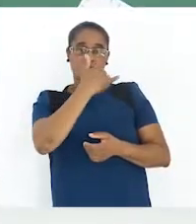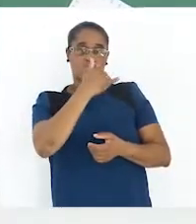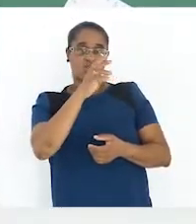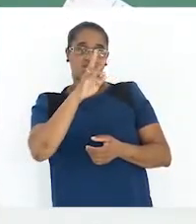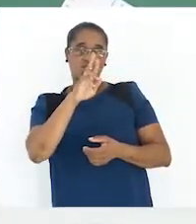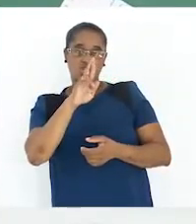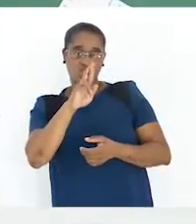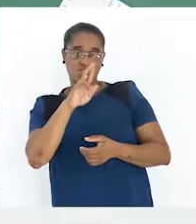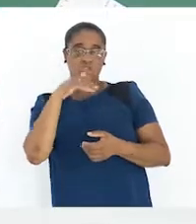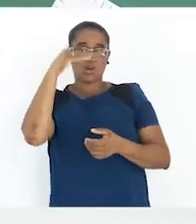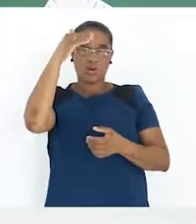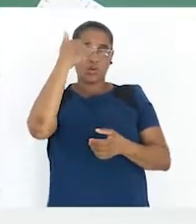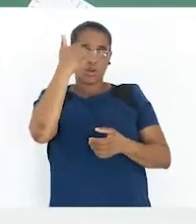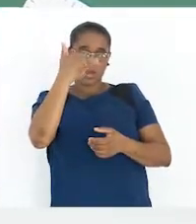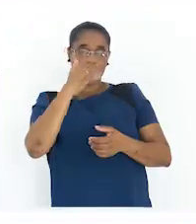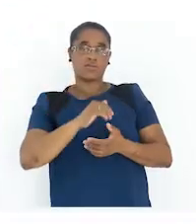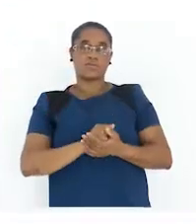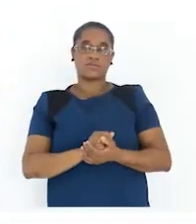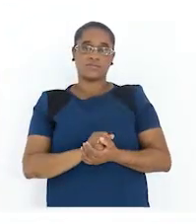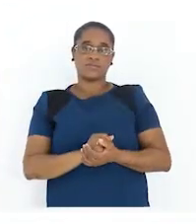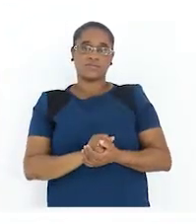2x ao quadrado